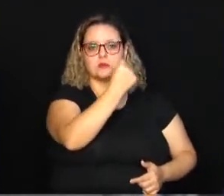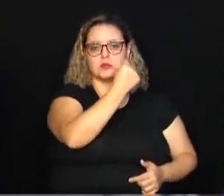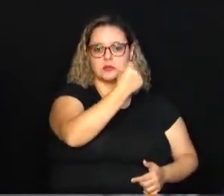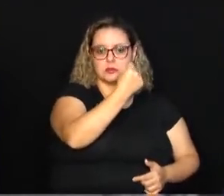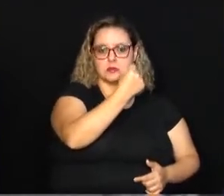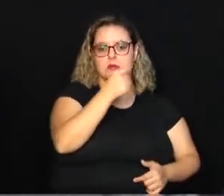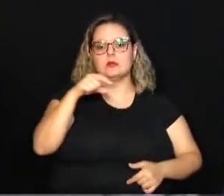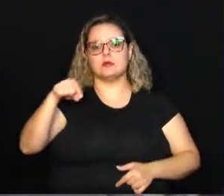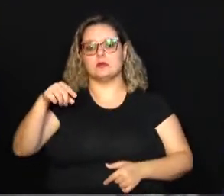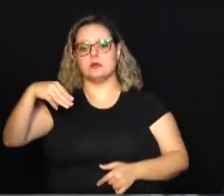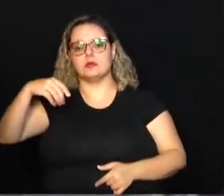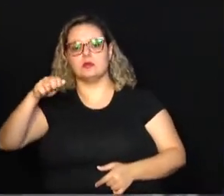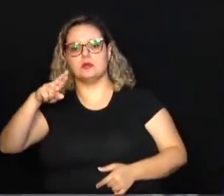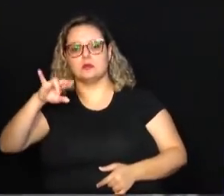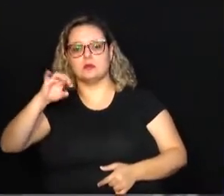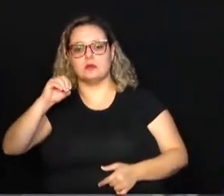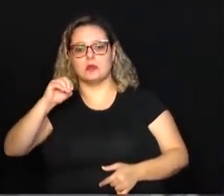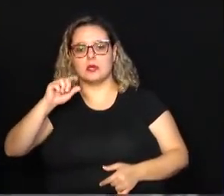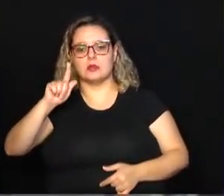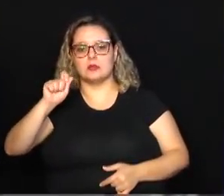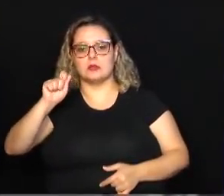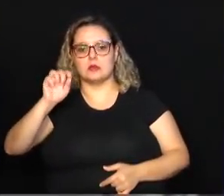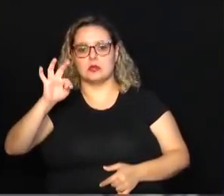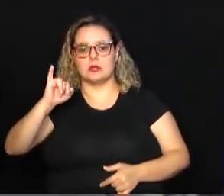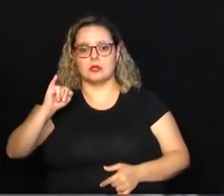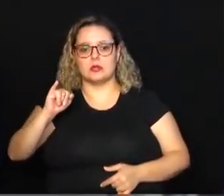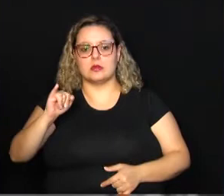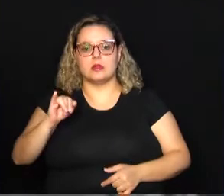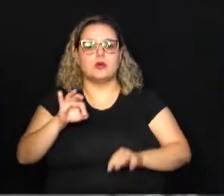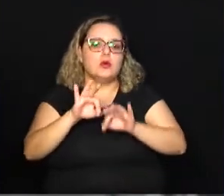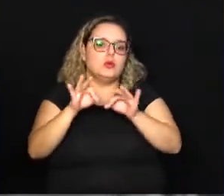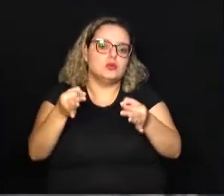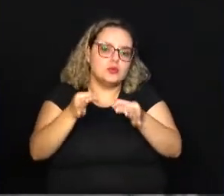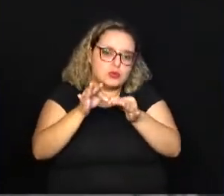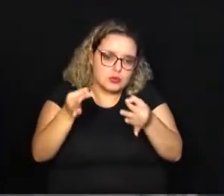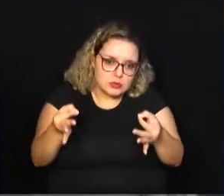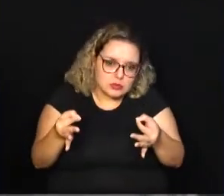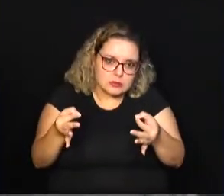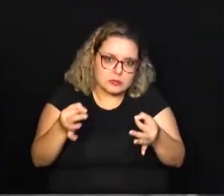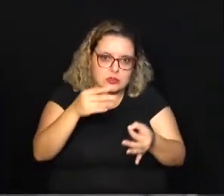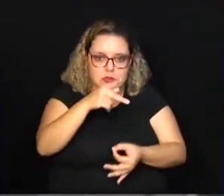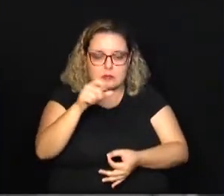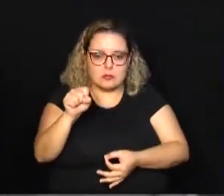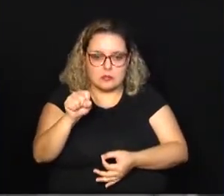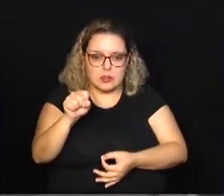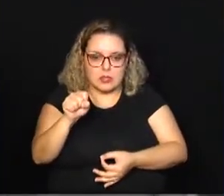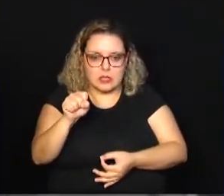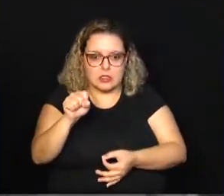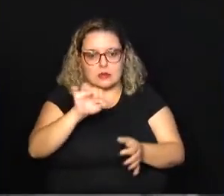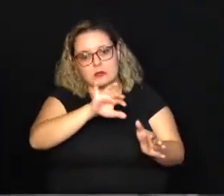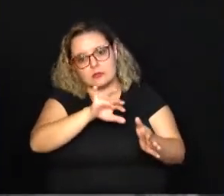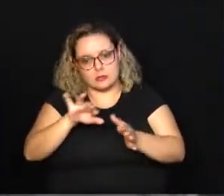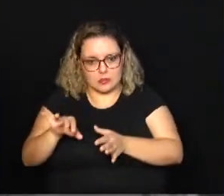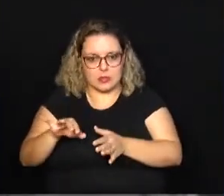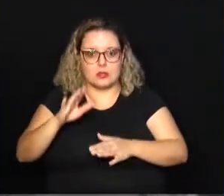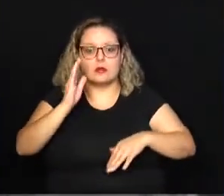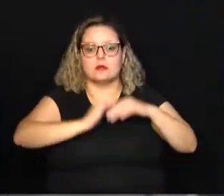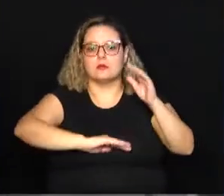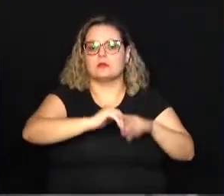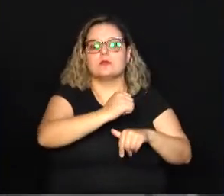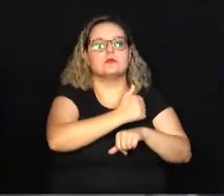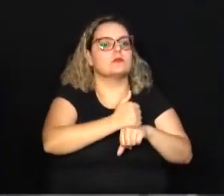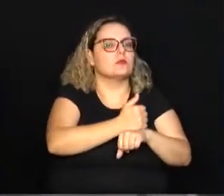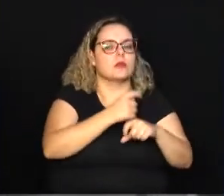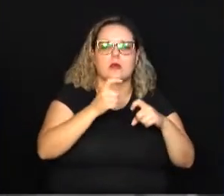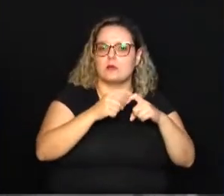mais portas, tirando casos simples do pronto-socorro do Mário Gatti, para que os meus profissionais de saúde, médico,